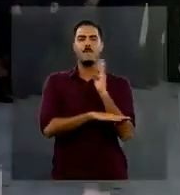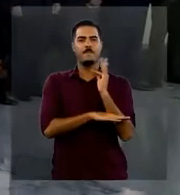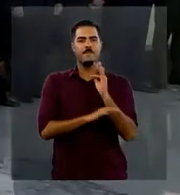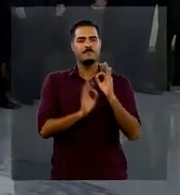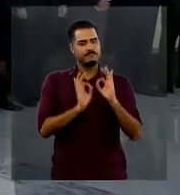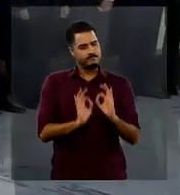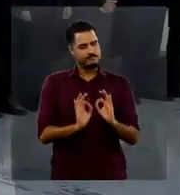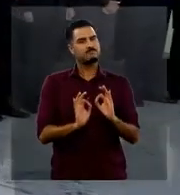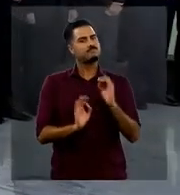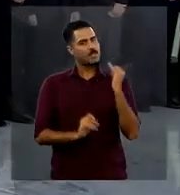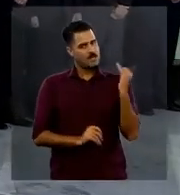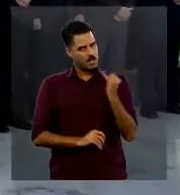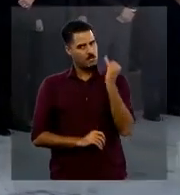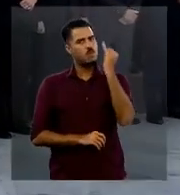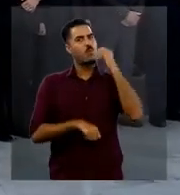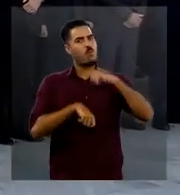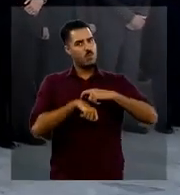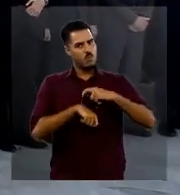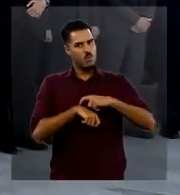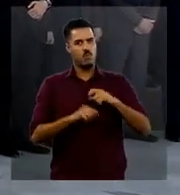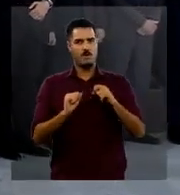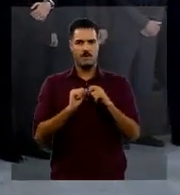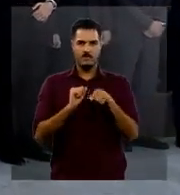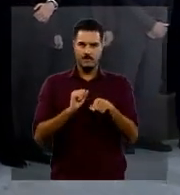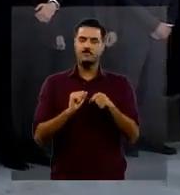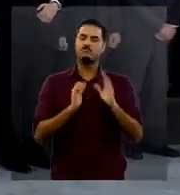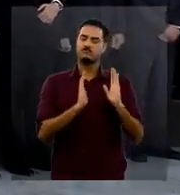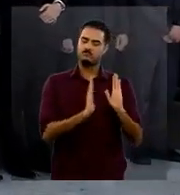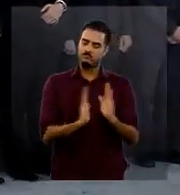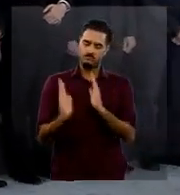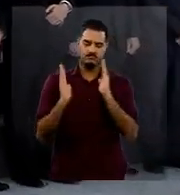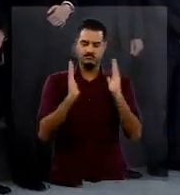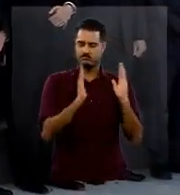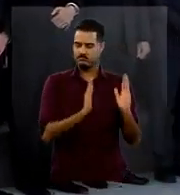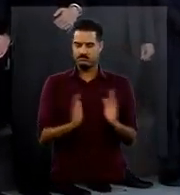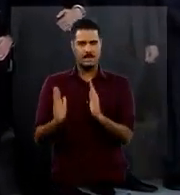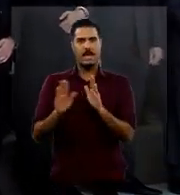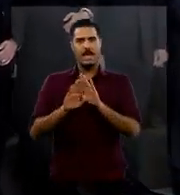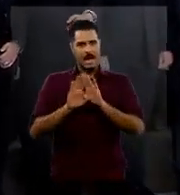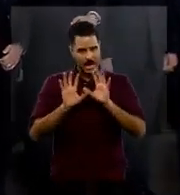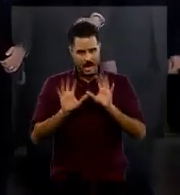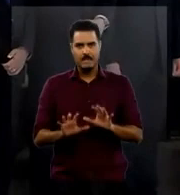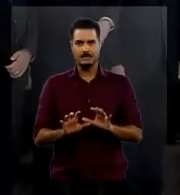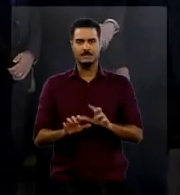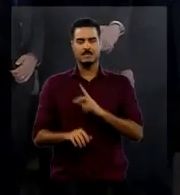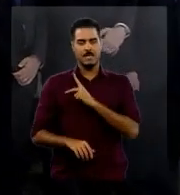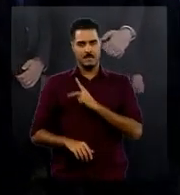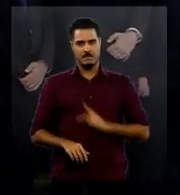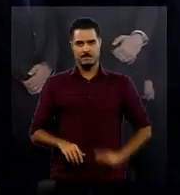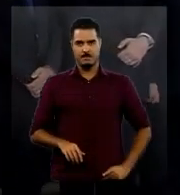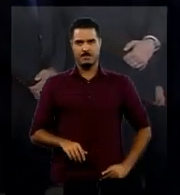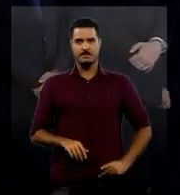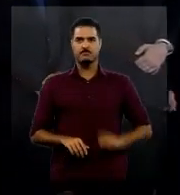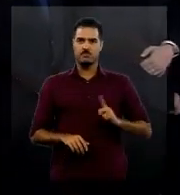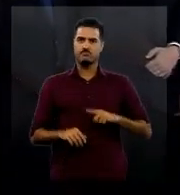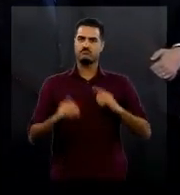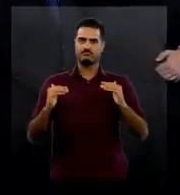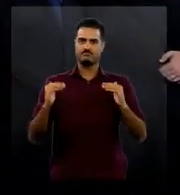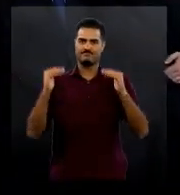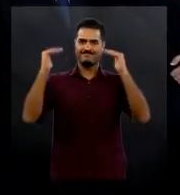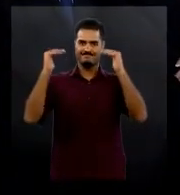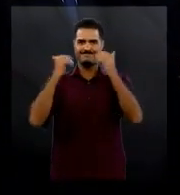formalidade importante que faz parte aí da presidência da República, desse primeiro escalão